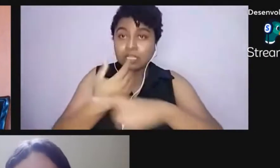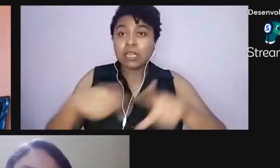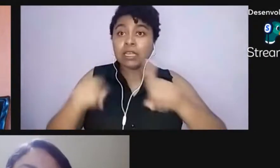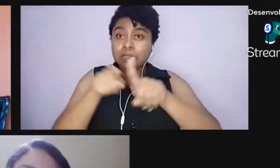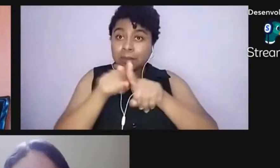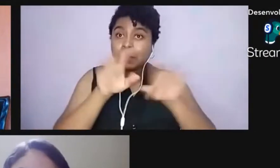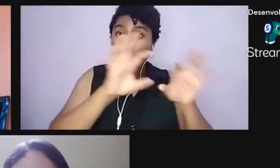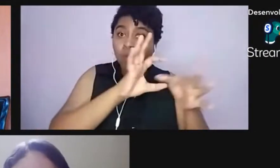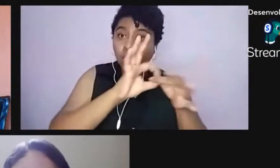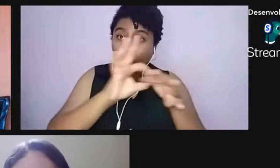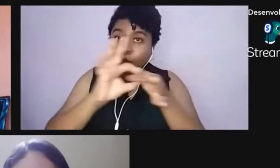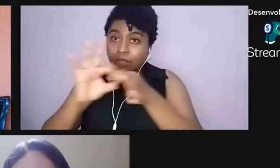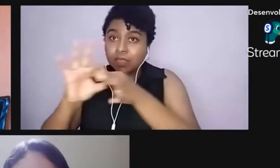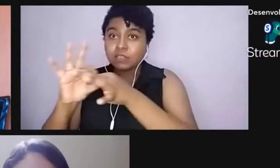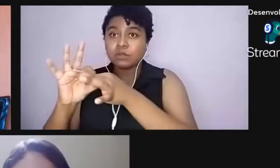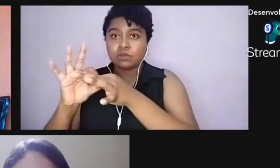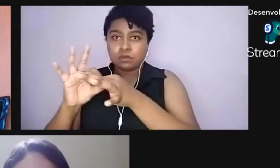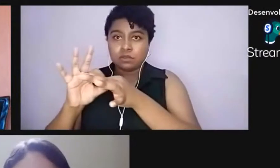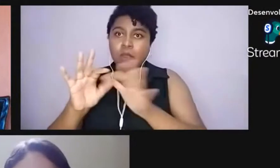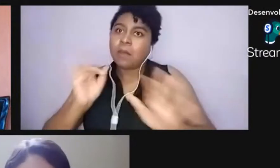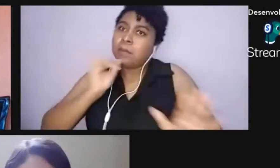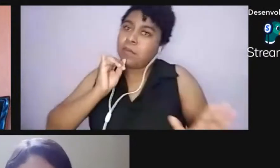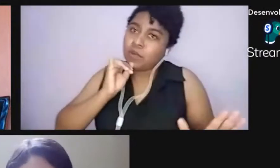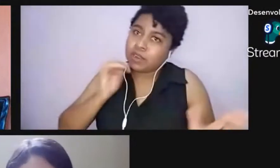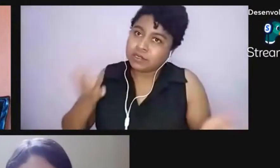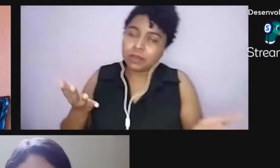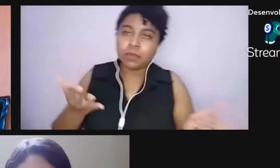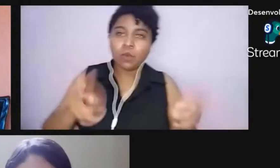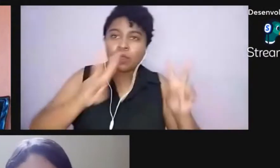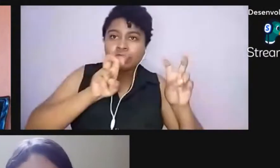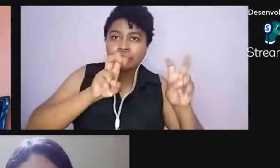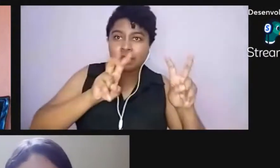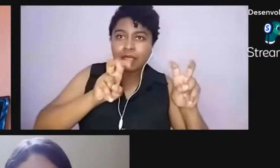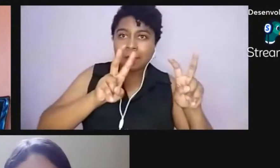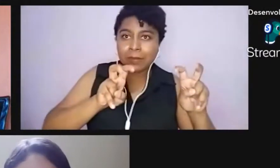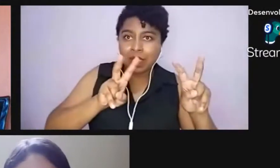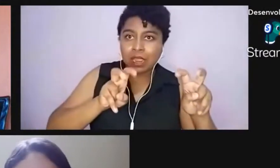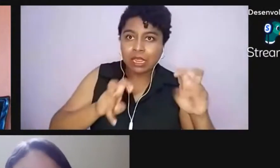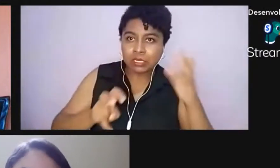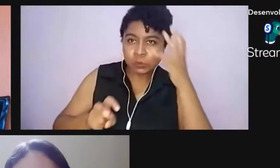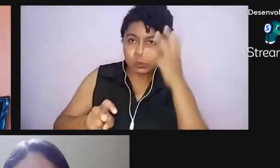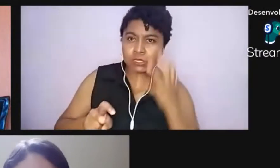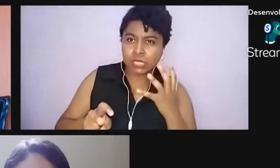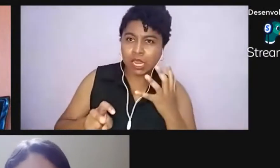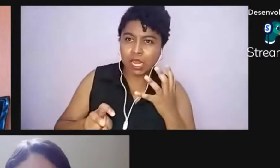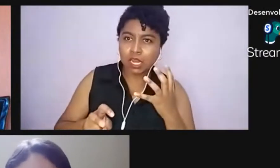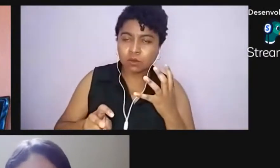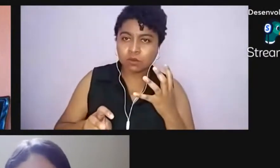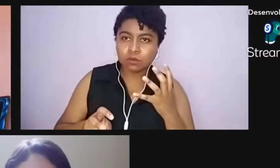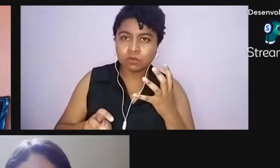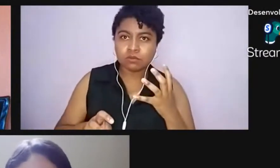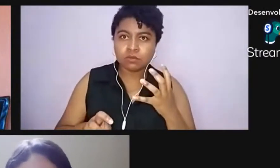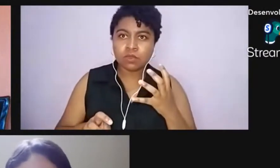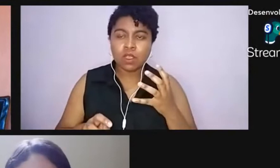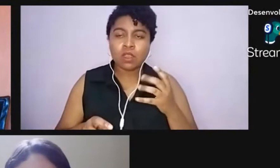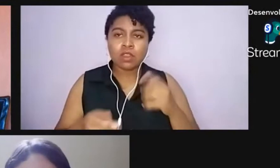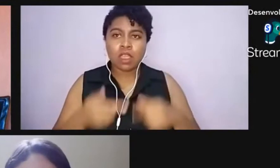estar aplicando. Obviamente, você não vai falar de assuntos mais sérios, como a linguagem